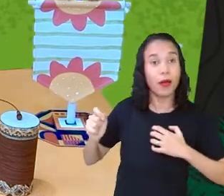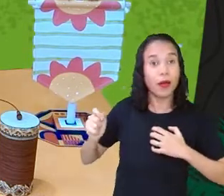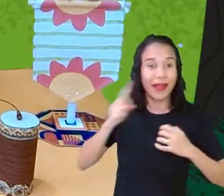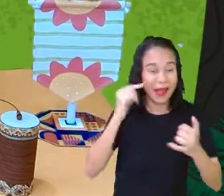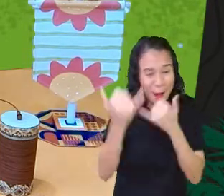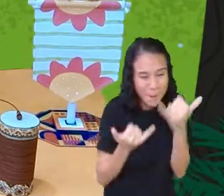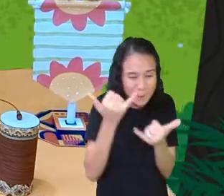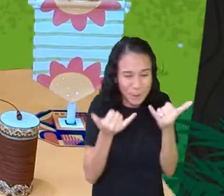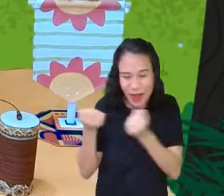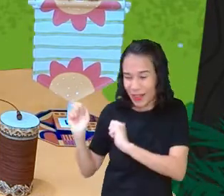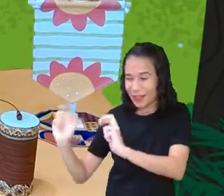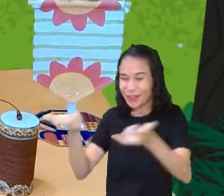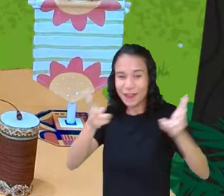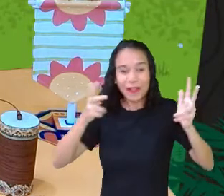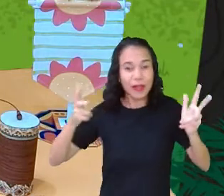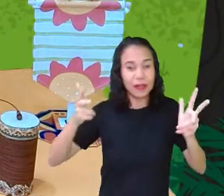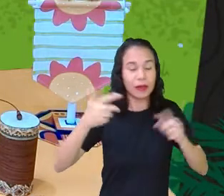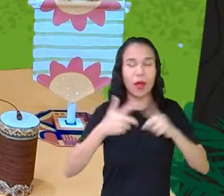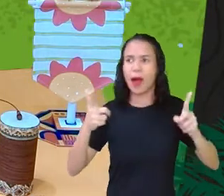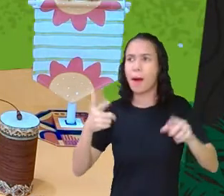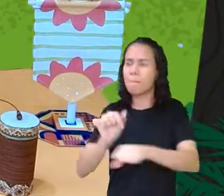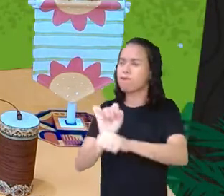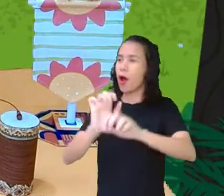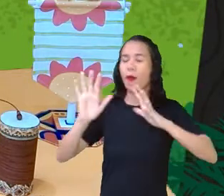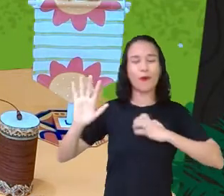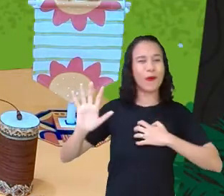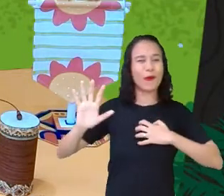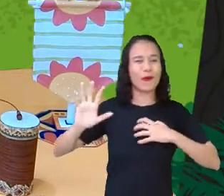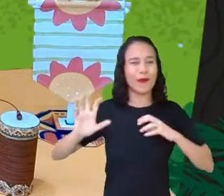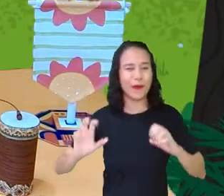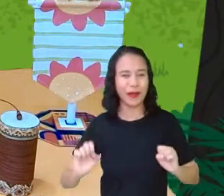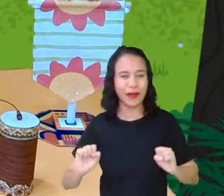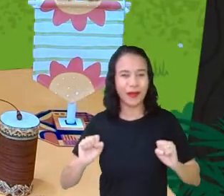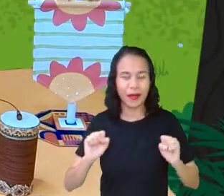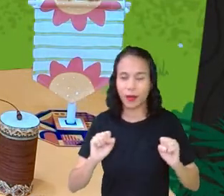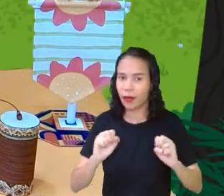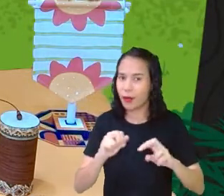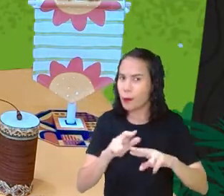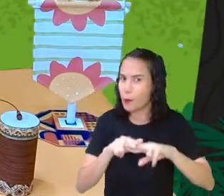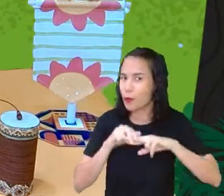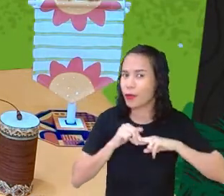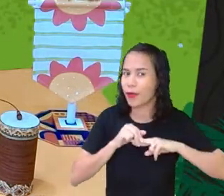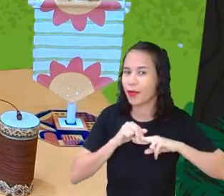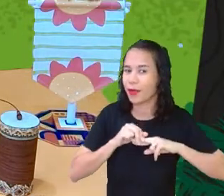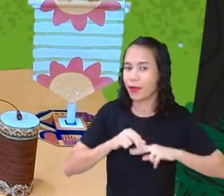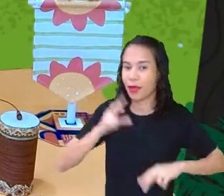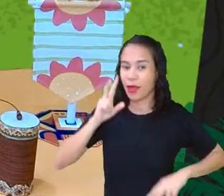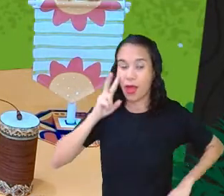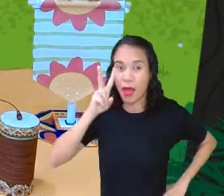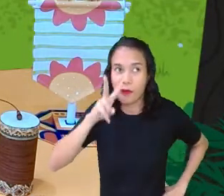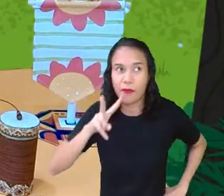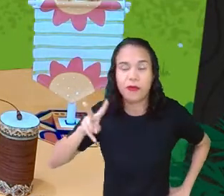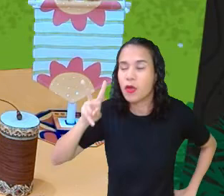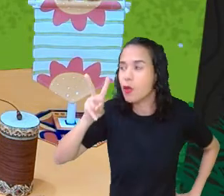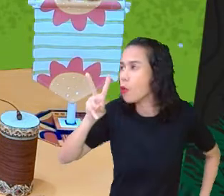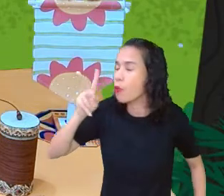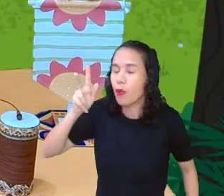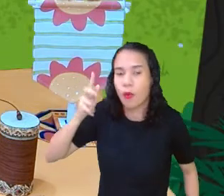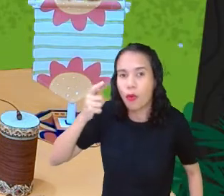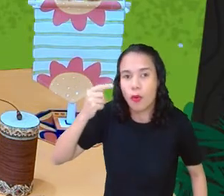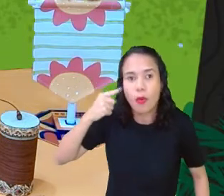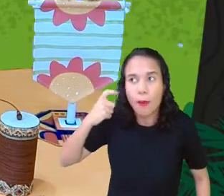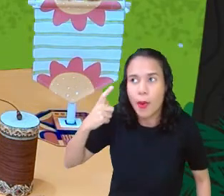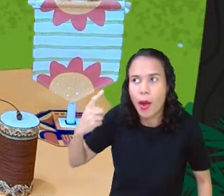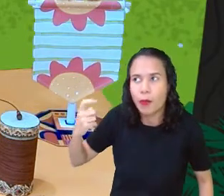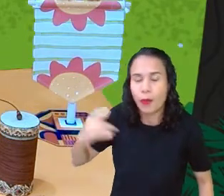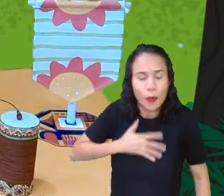Estava brincando, se divertindo, parou de tocar. Sabe por que ele parou de tocar? Ele ouviu um som que